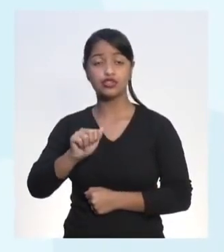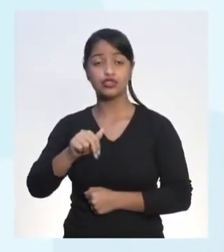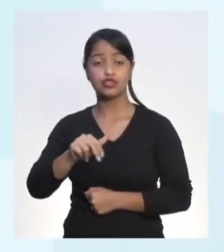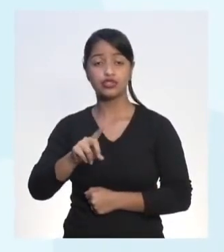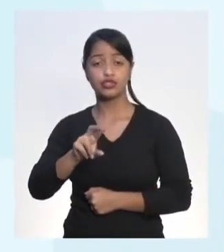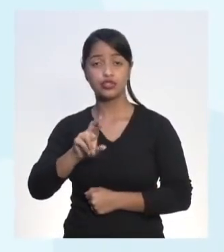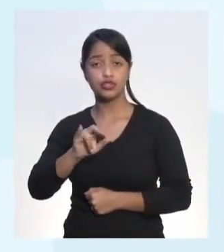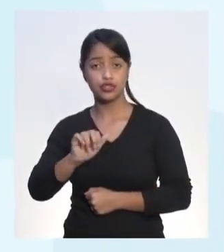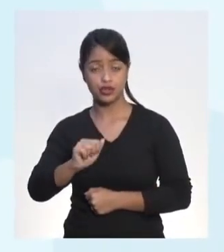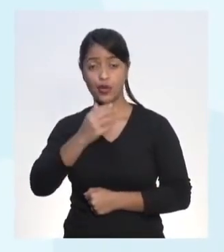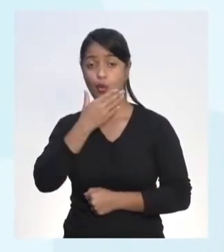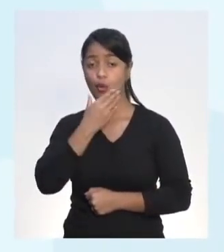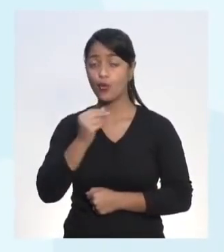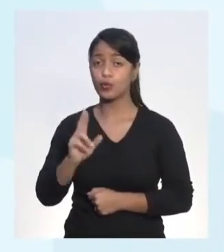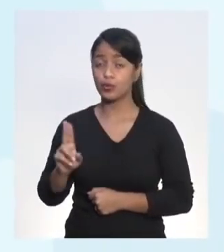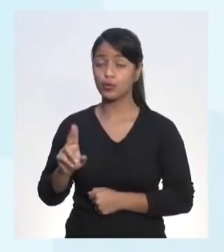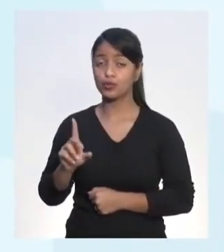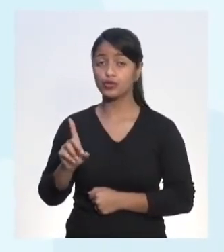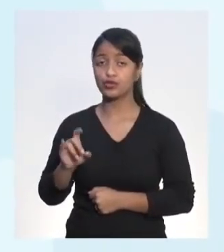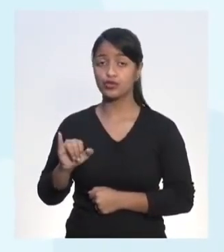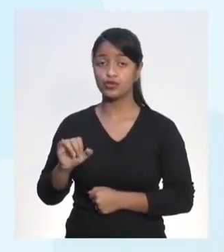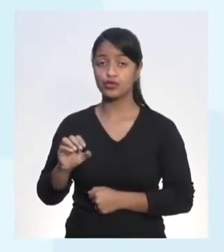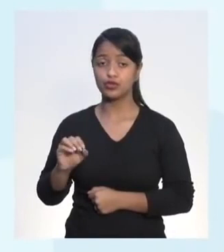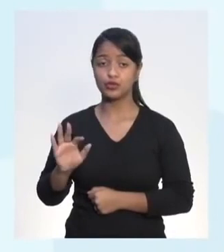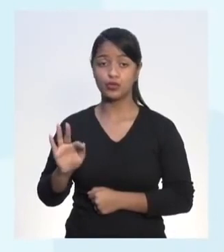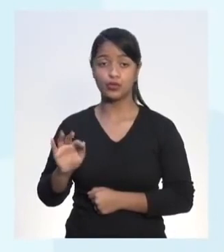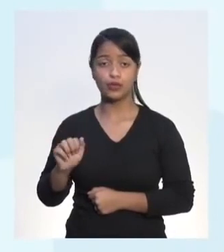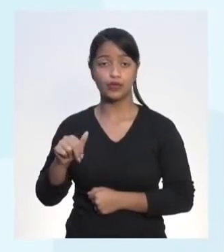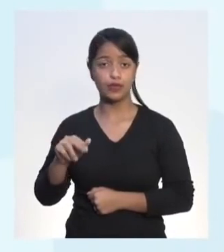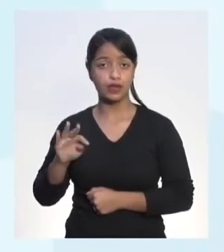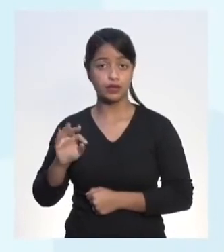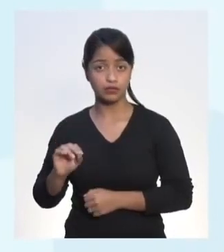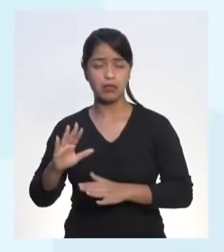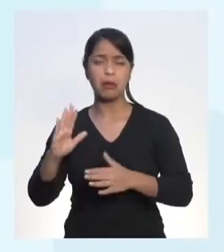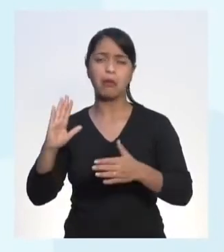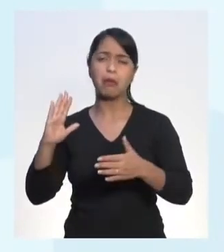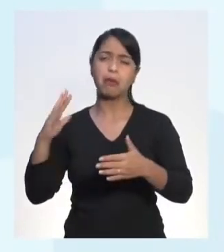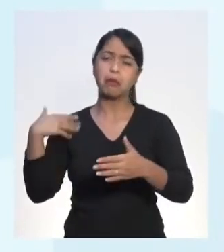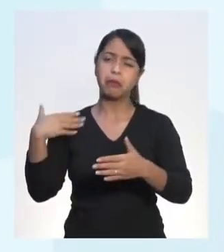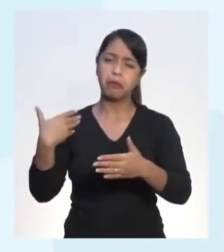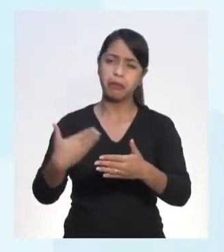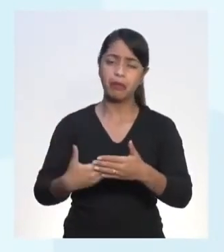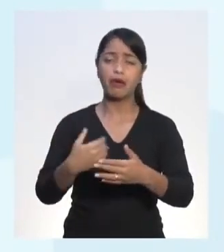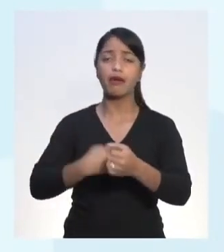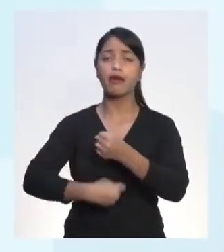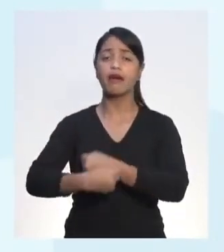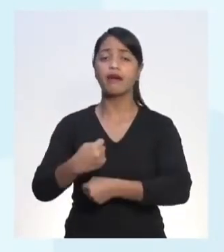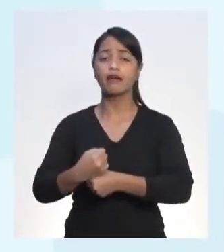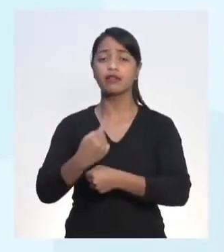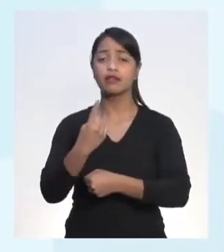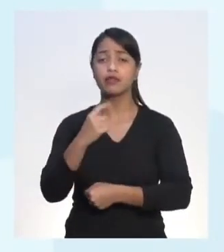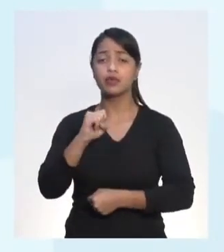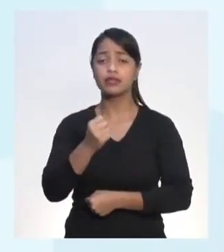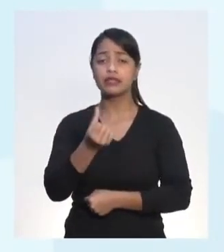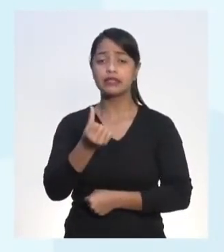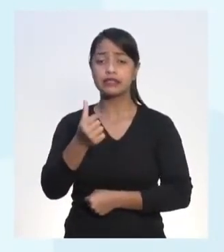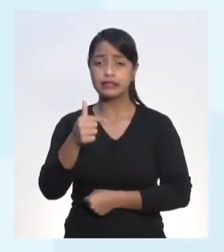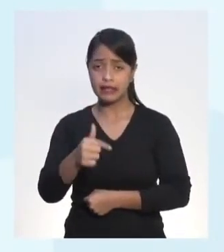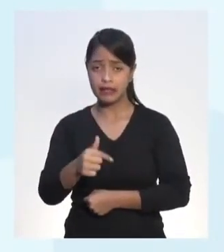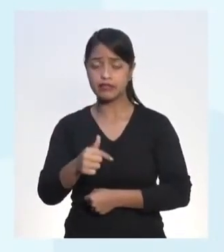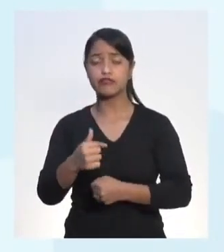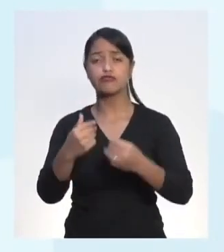né? Mas apenas em 1867 foi demonstrada, né, foi colocada lá no papel